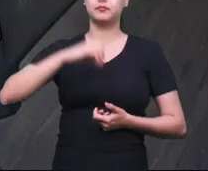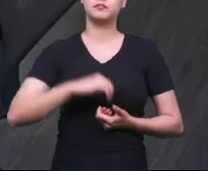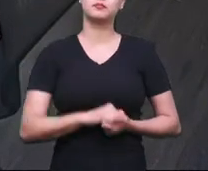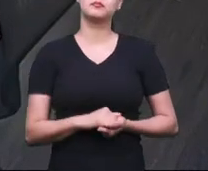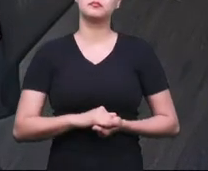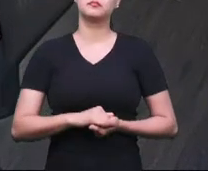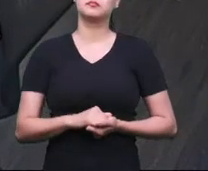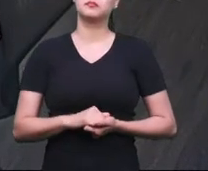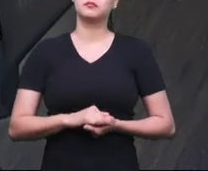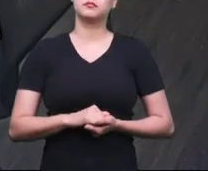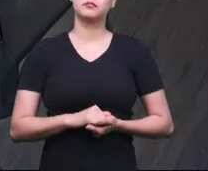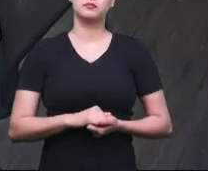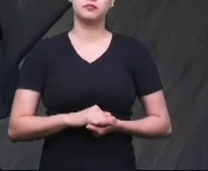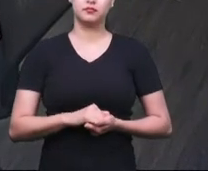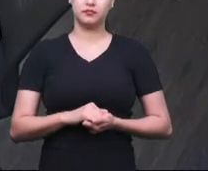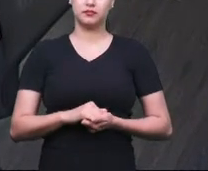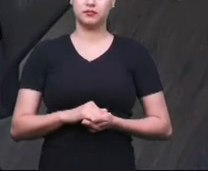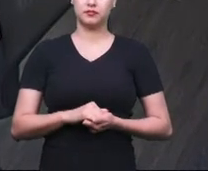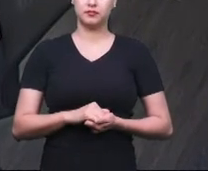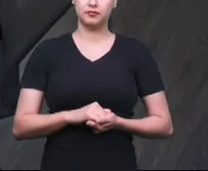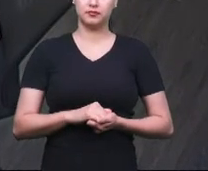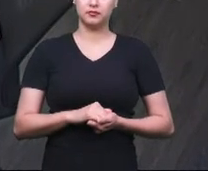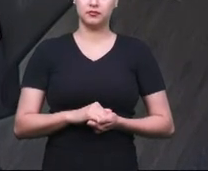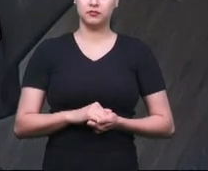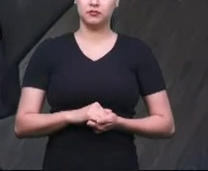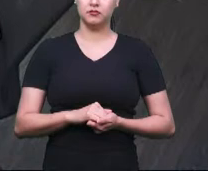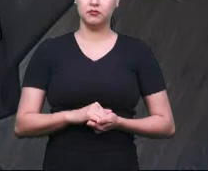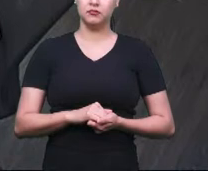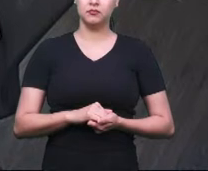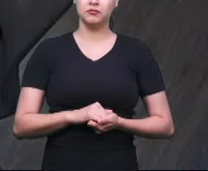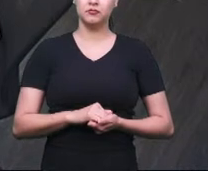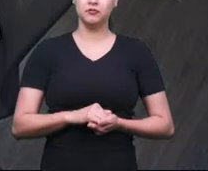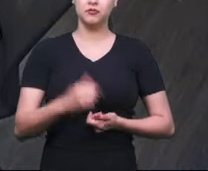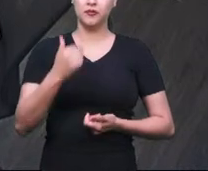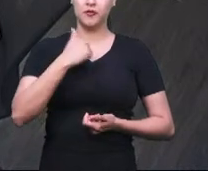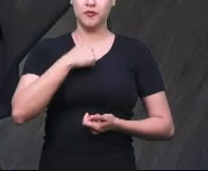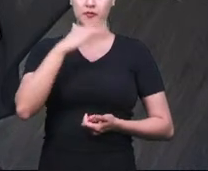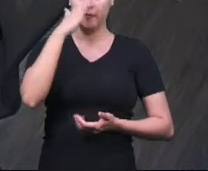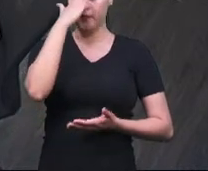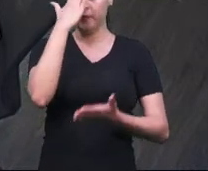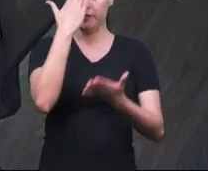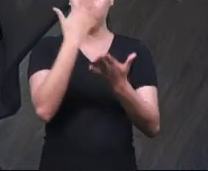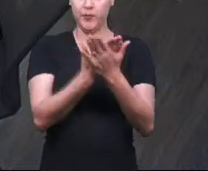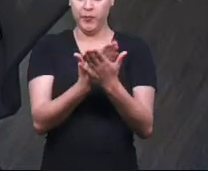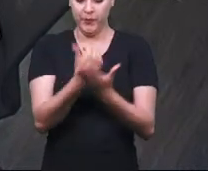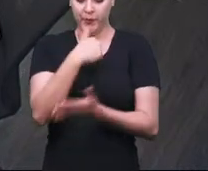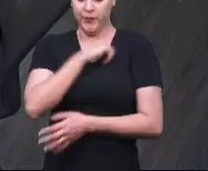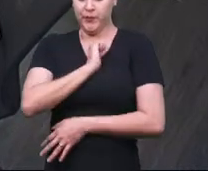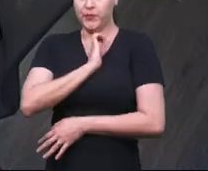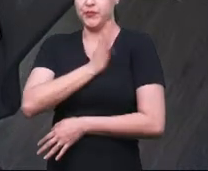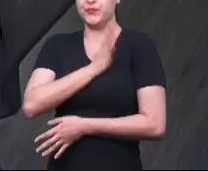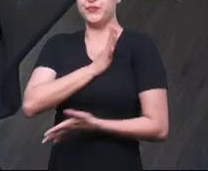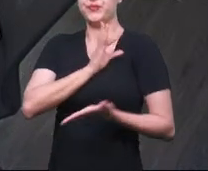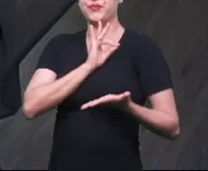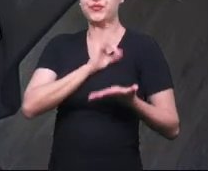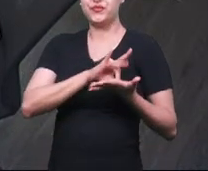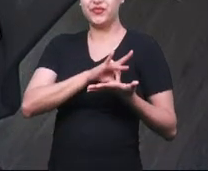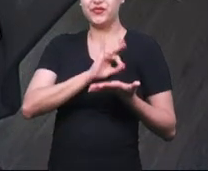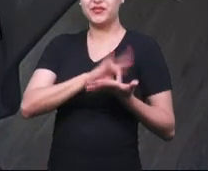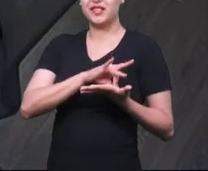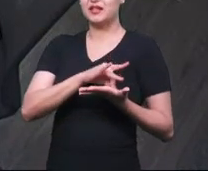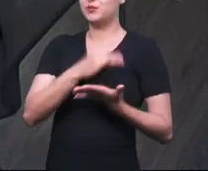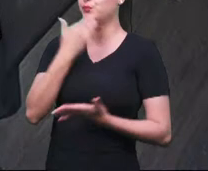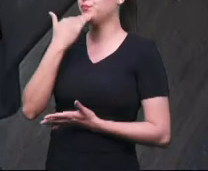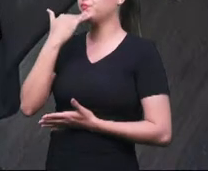Elias e os irmãos que participam conosco, eu criei de todo o coração, mas pedi ao